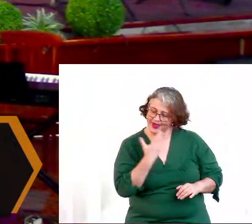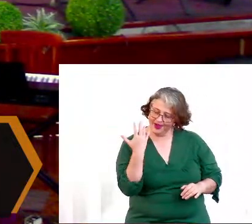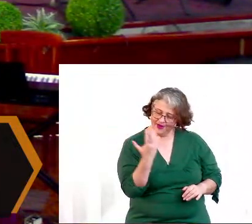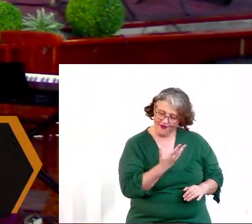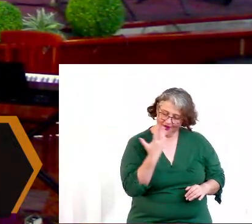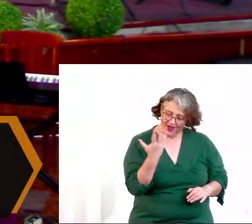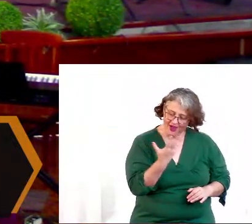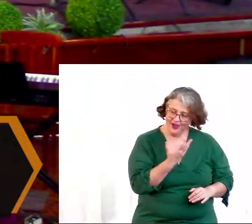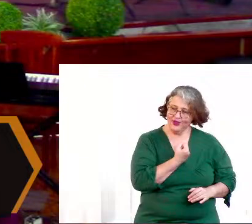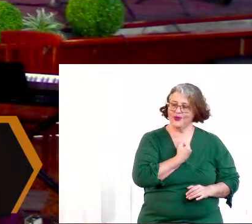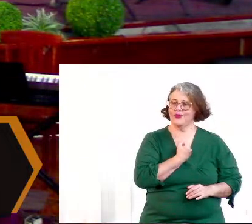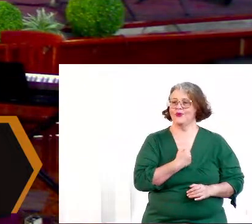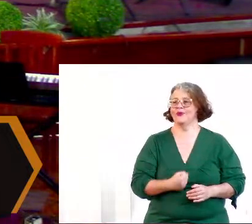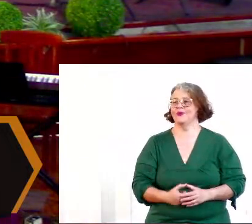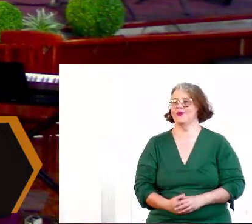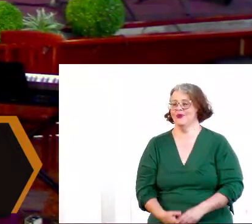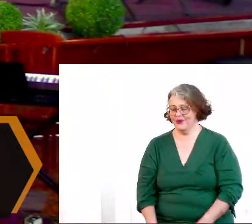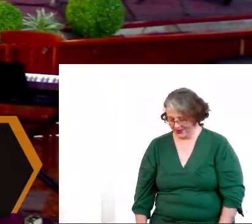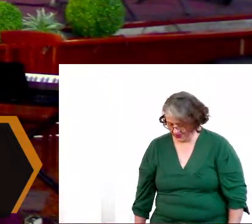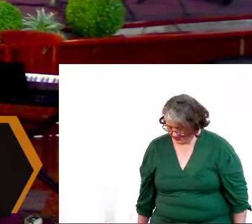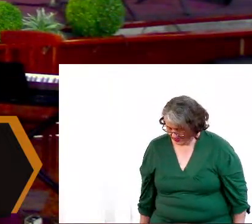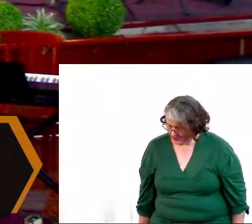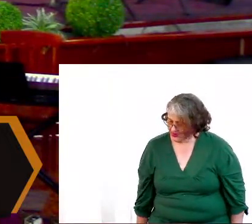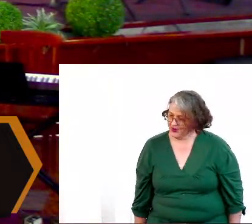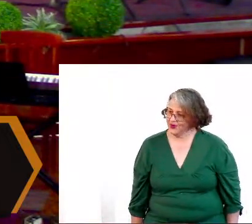ao Salvador.